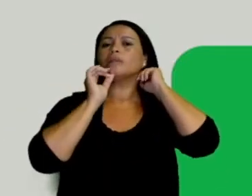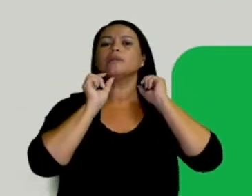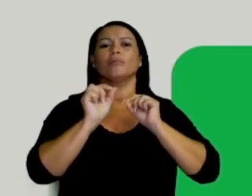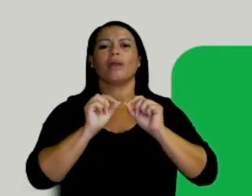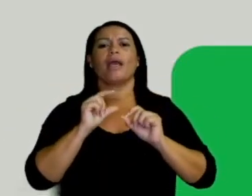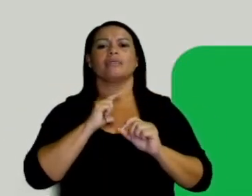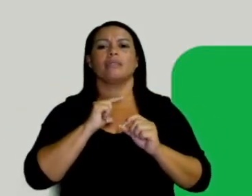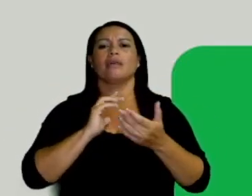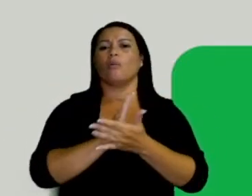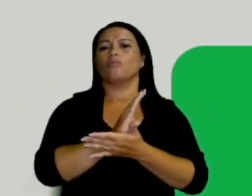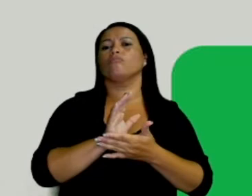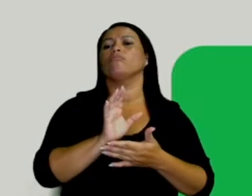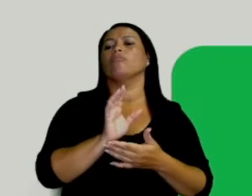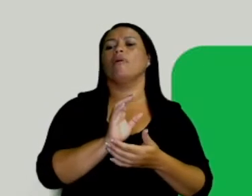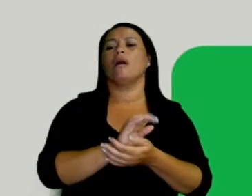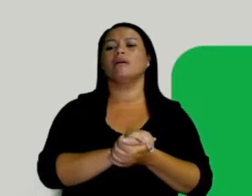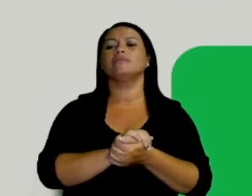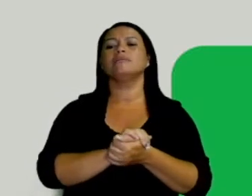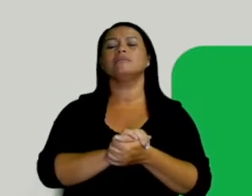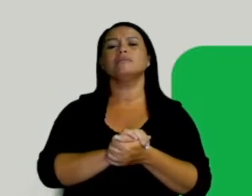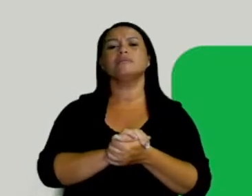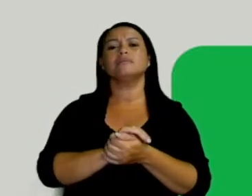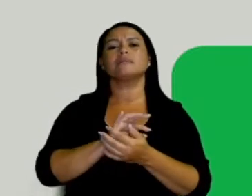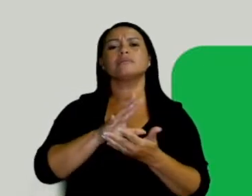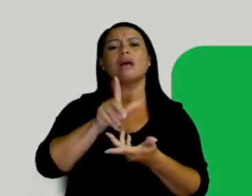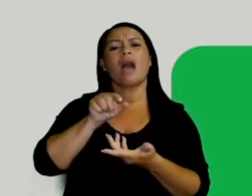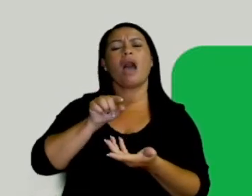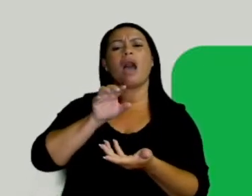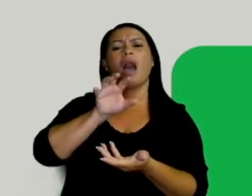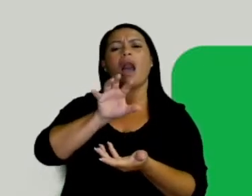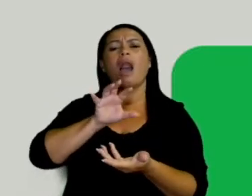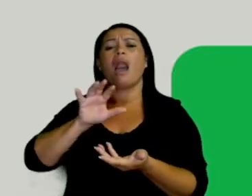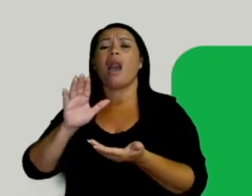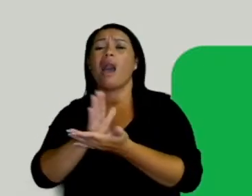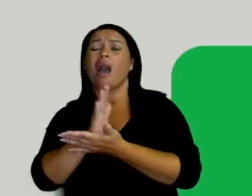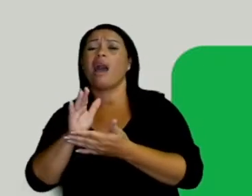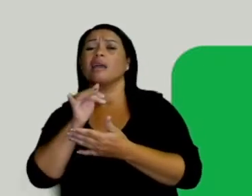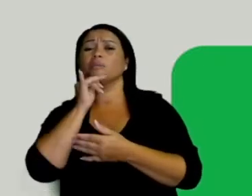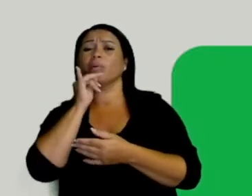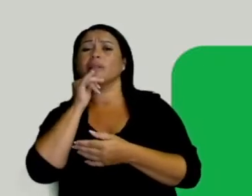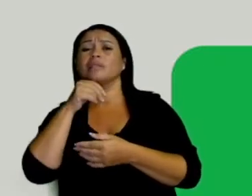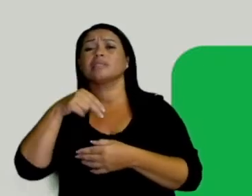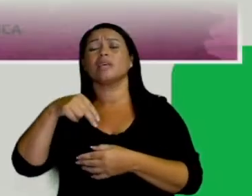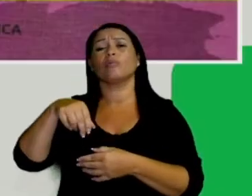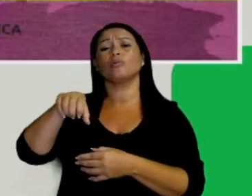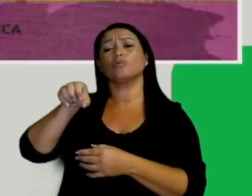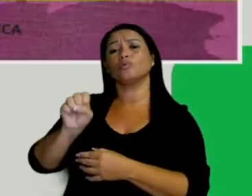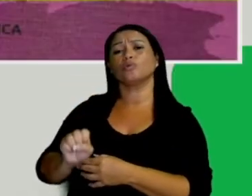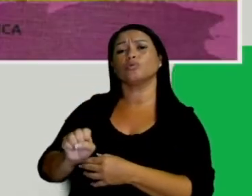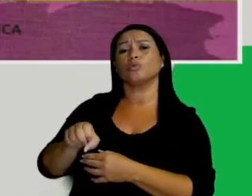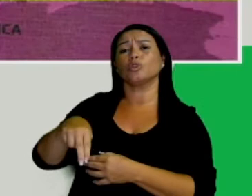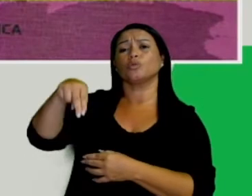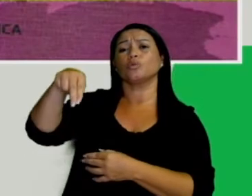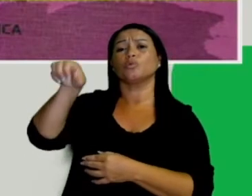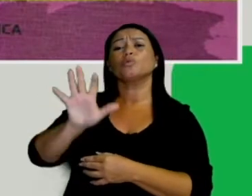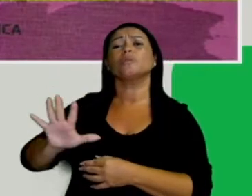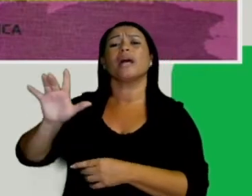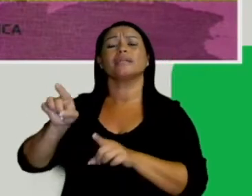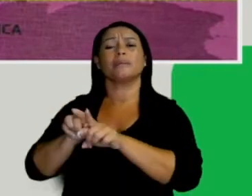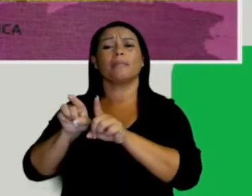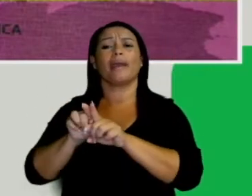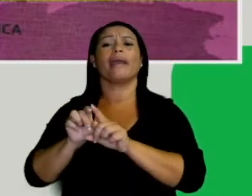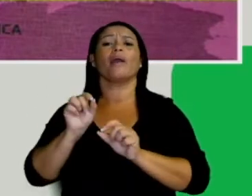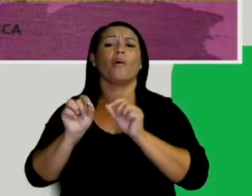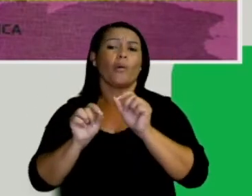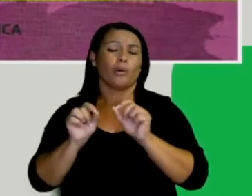gente tenha algumas áreas que possa até fazer uma temperatura mais amena, sobretudo na região sul e sudeste do país, mas a gente vai estar num contexto